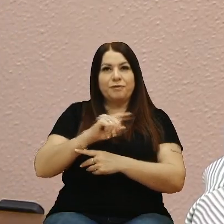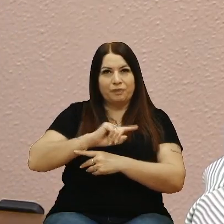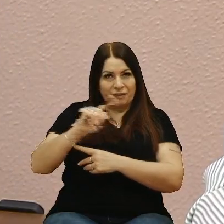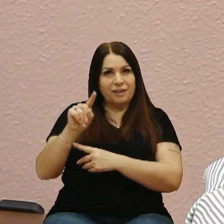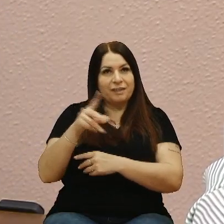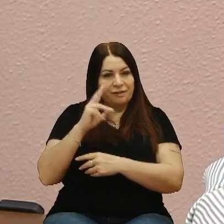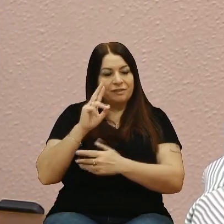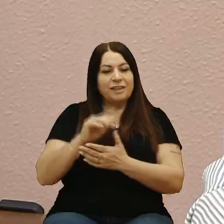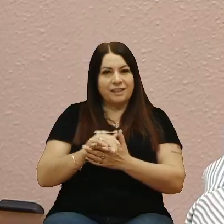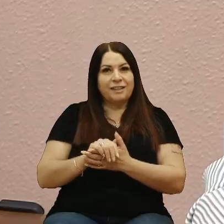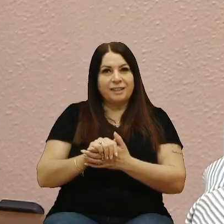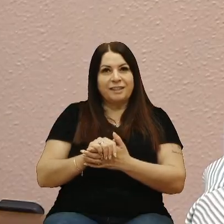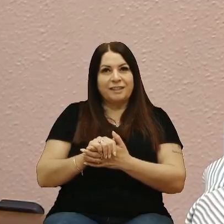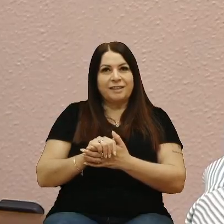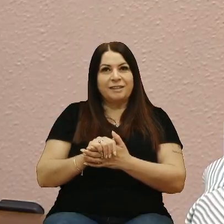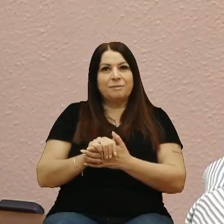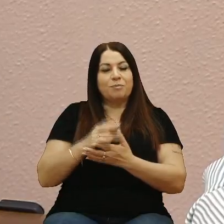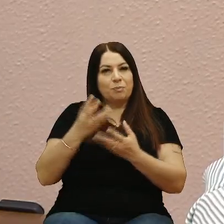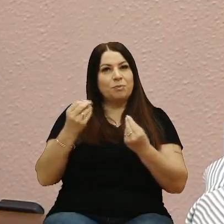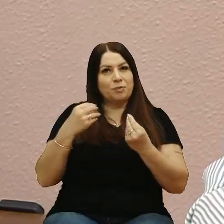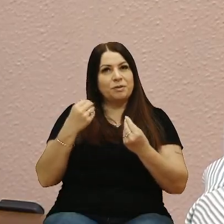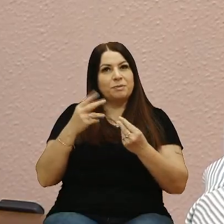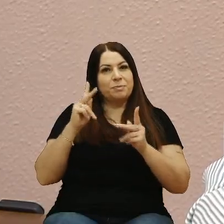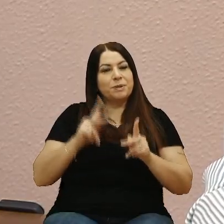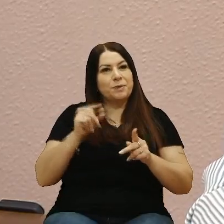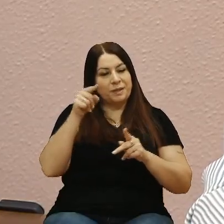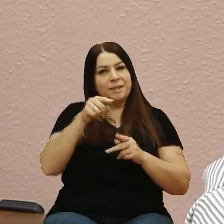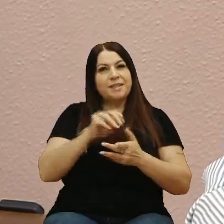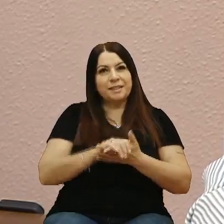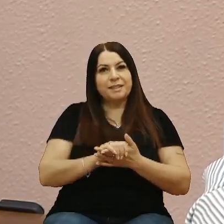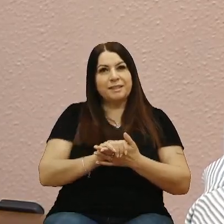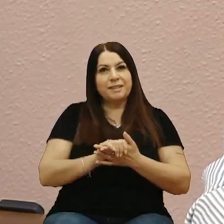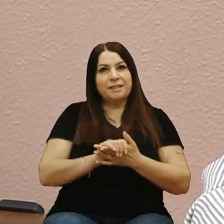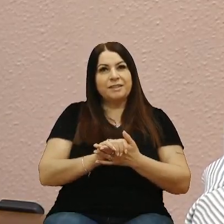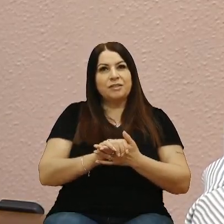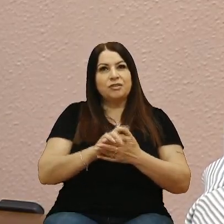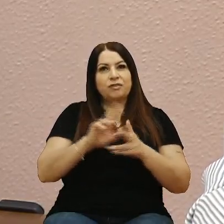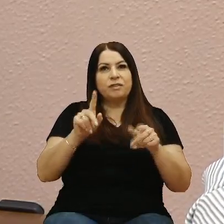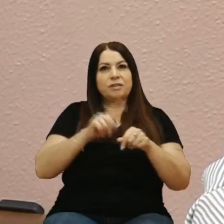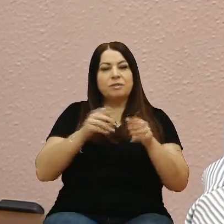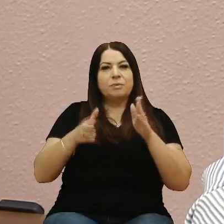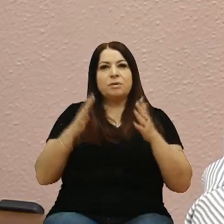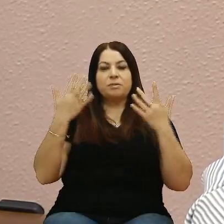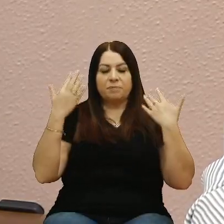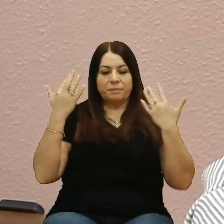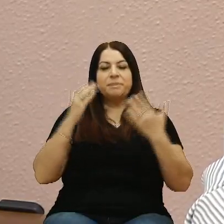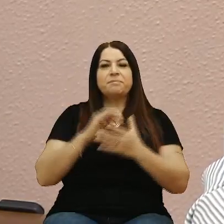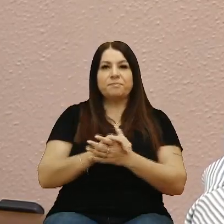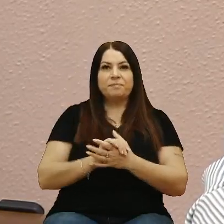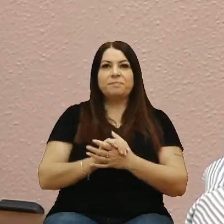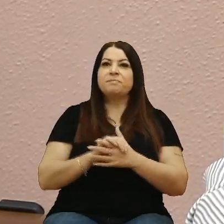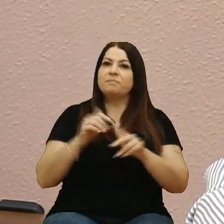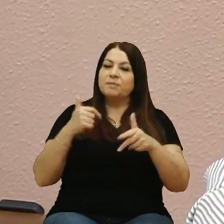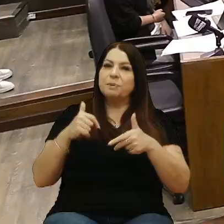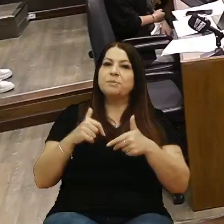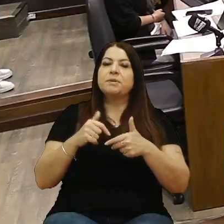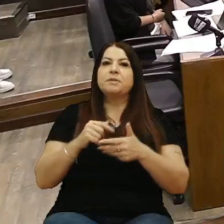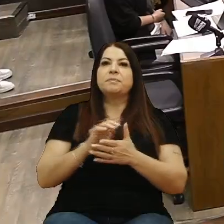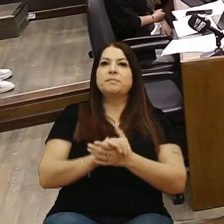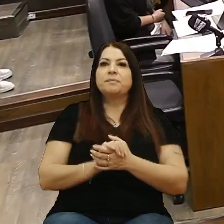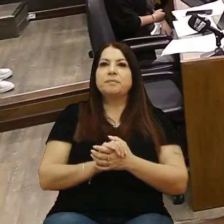ali, vejo um número muito significativo de pessoas em vários momentos. Parabéns pelo trabalho. Com a